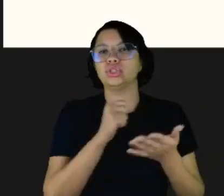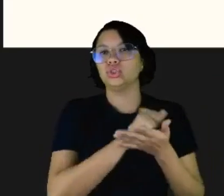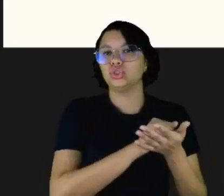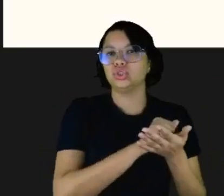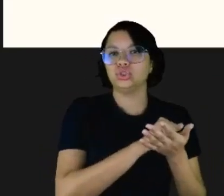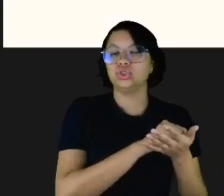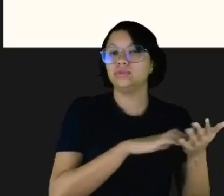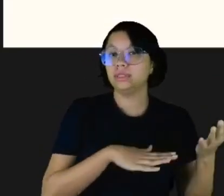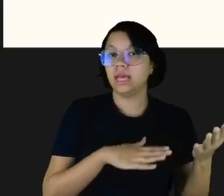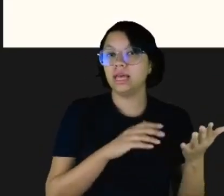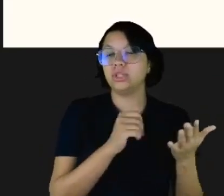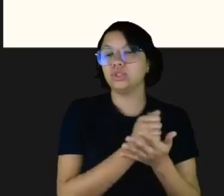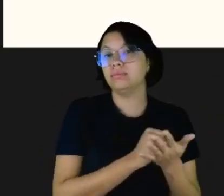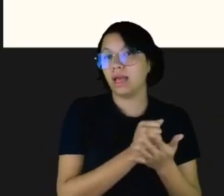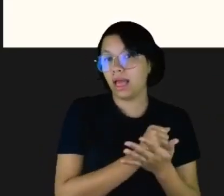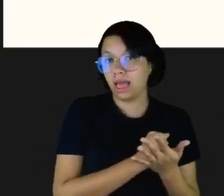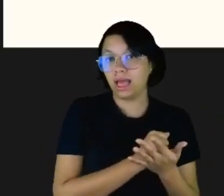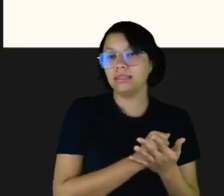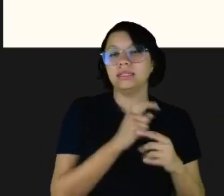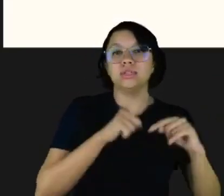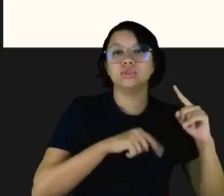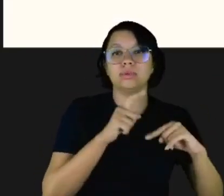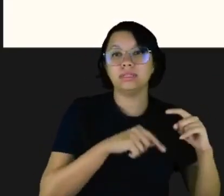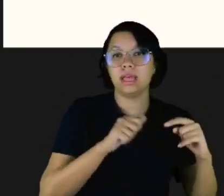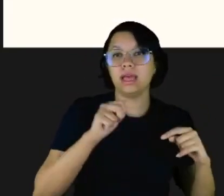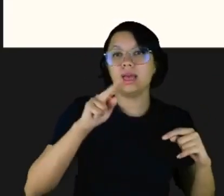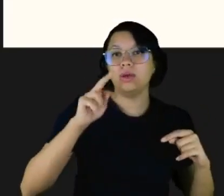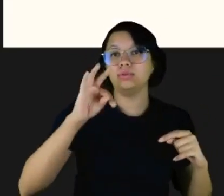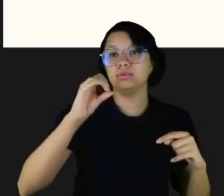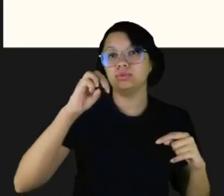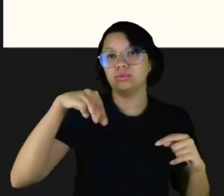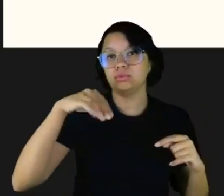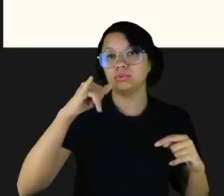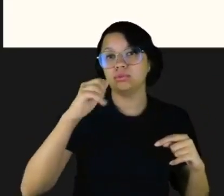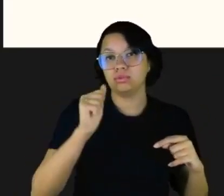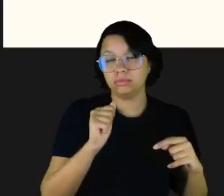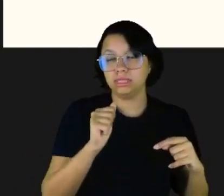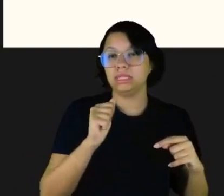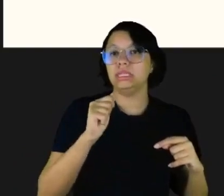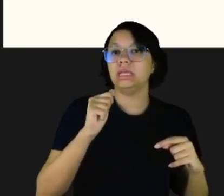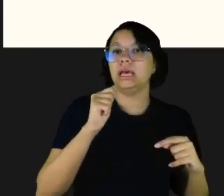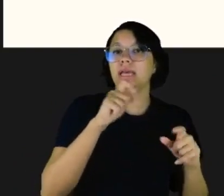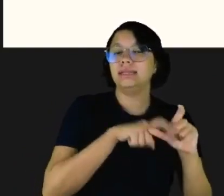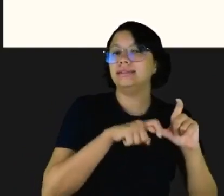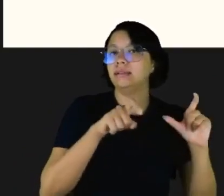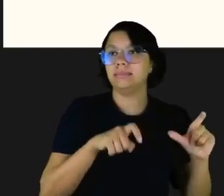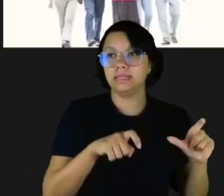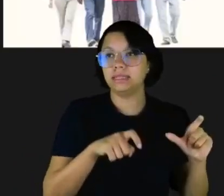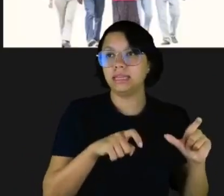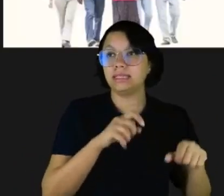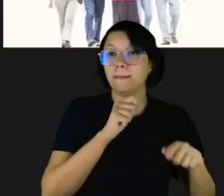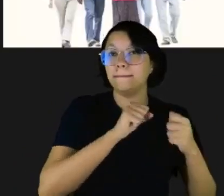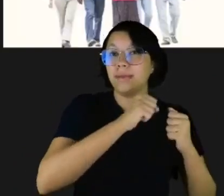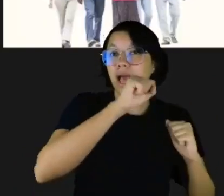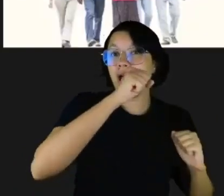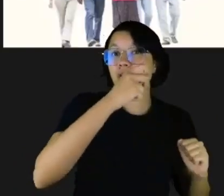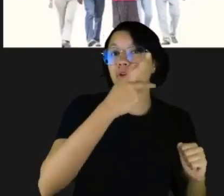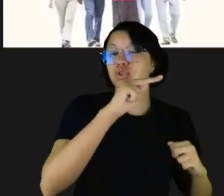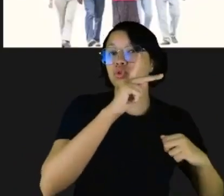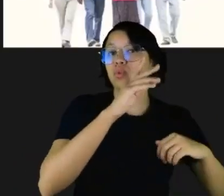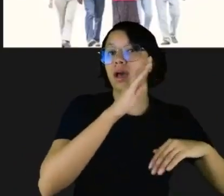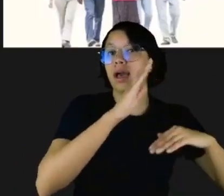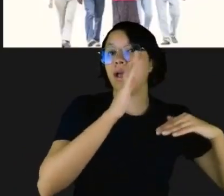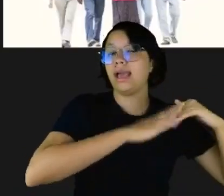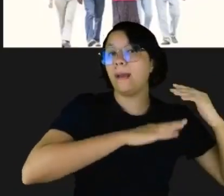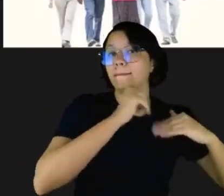e instrumentais, autonomia e dependência, maior a sua capacidade funcional. A capacidade, então olha